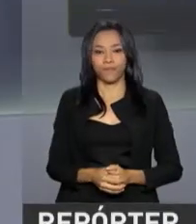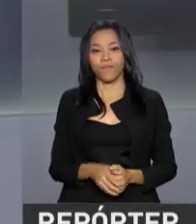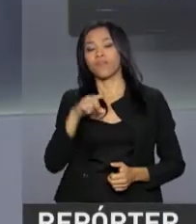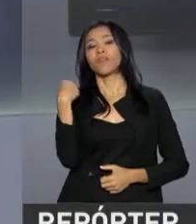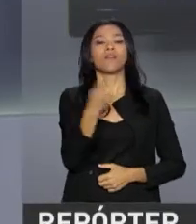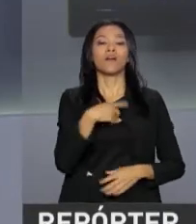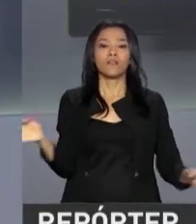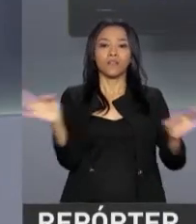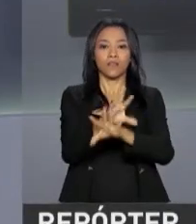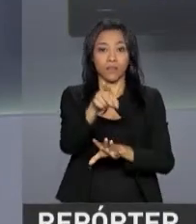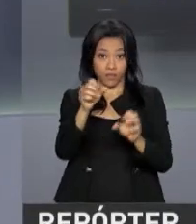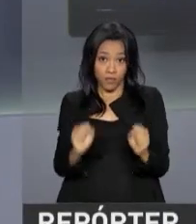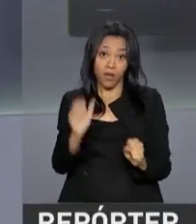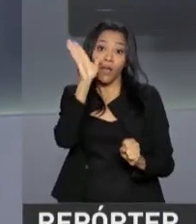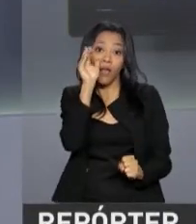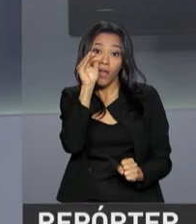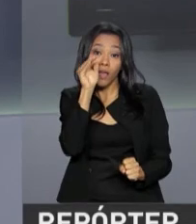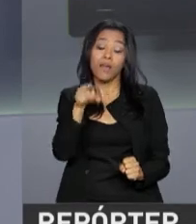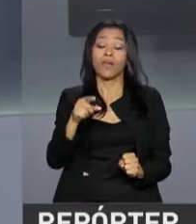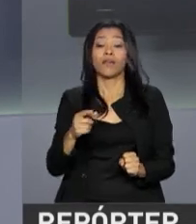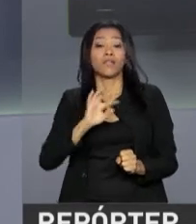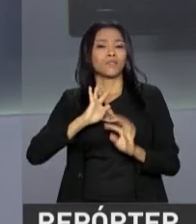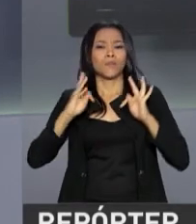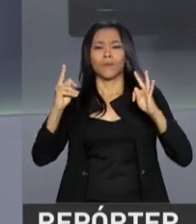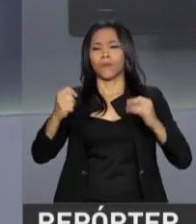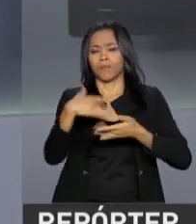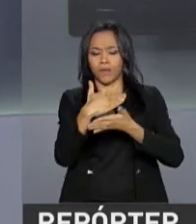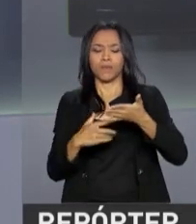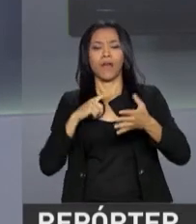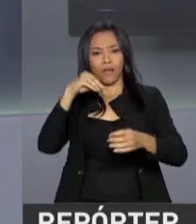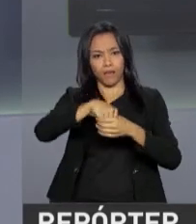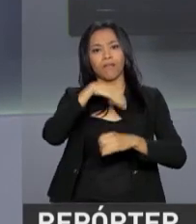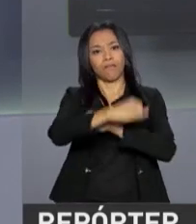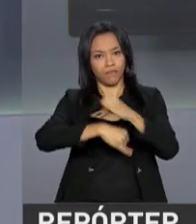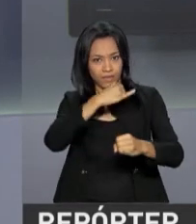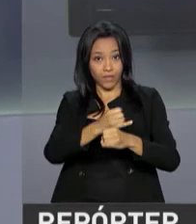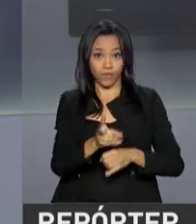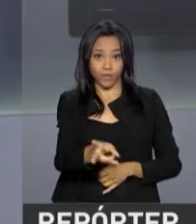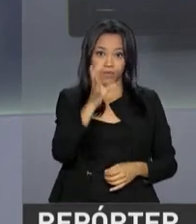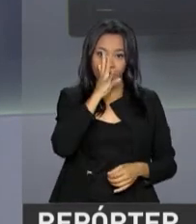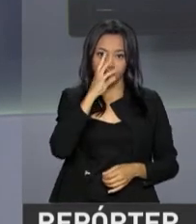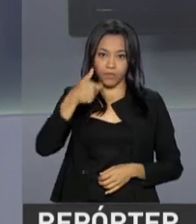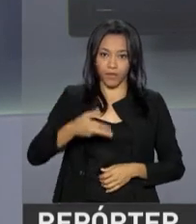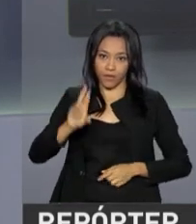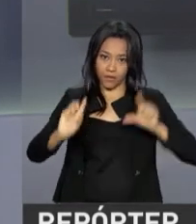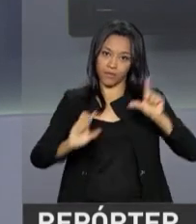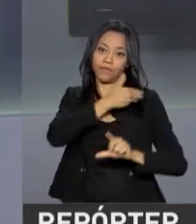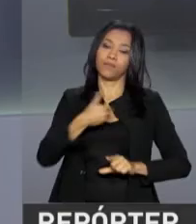Nós ficamos por aqui. Você pode rever as reportagens no YouTube e toda a nossa programação também está na internet. Continue na